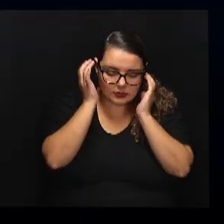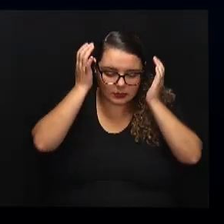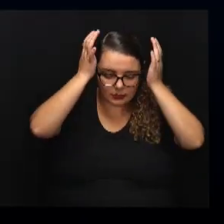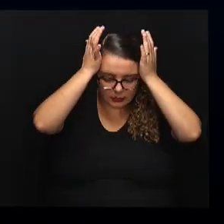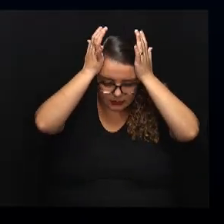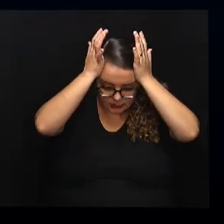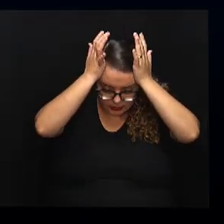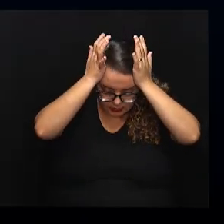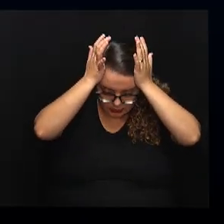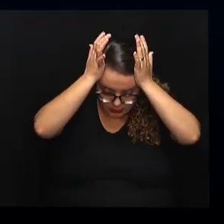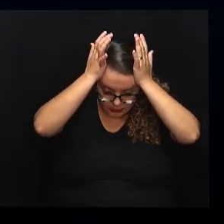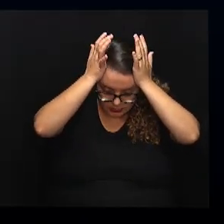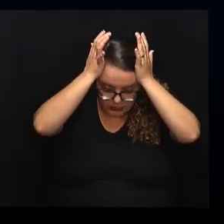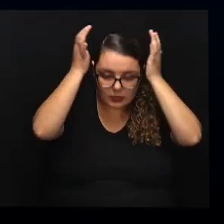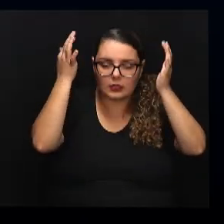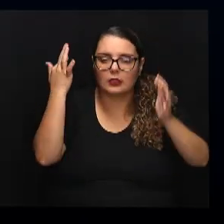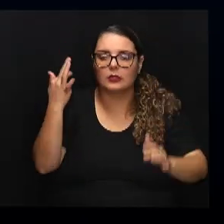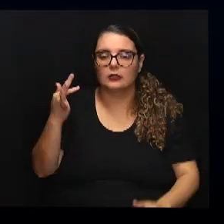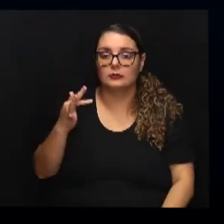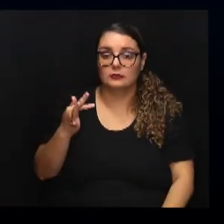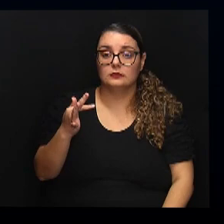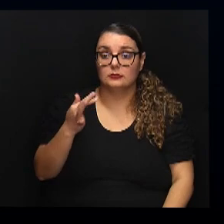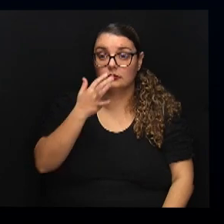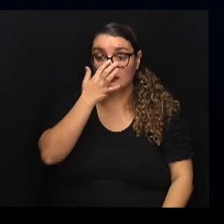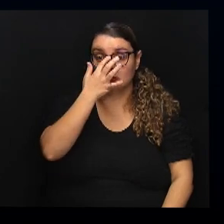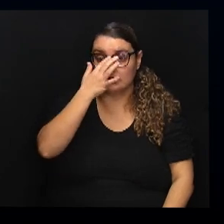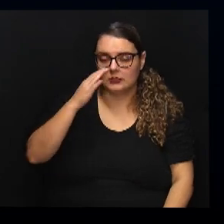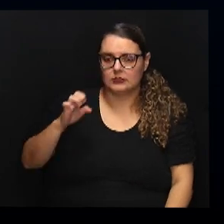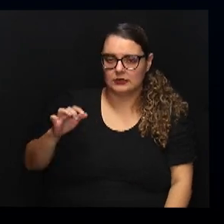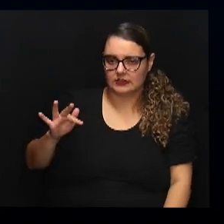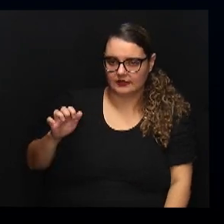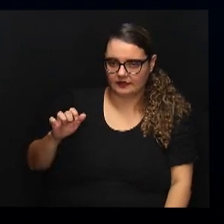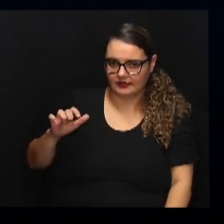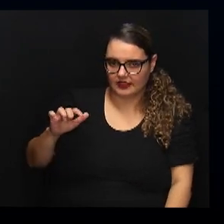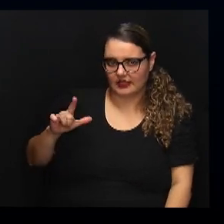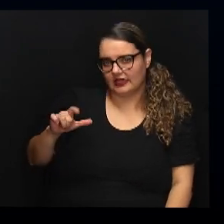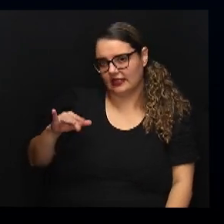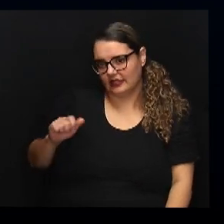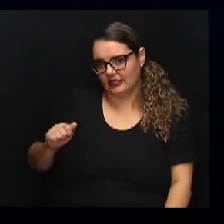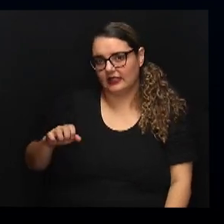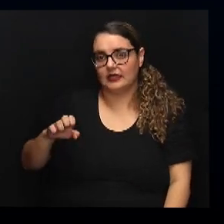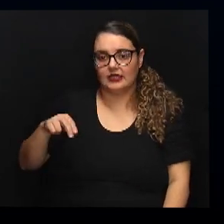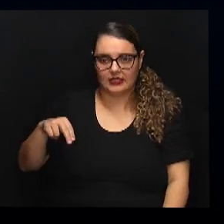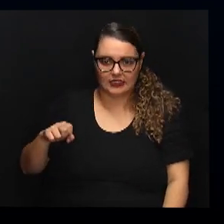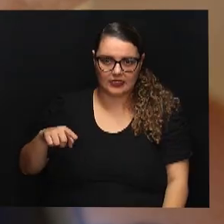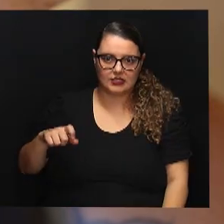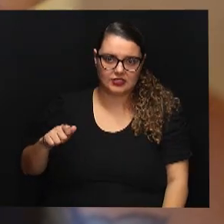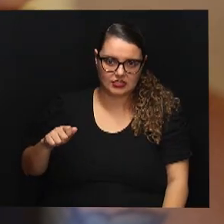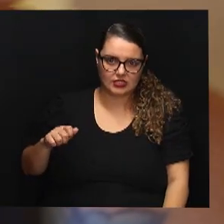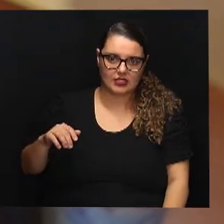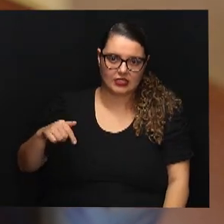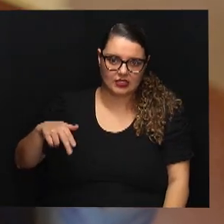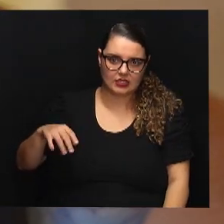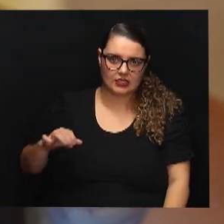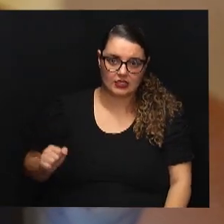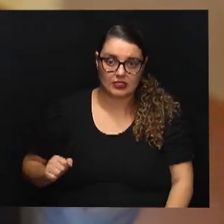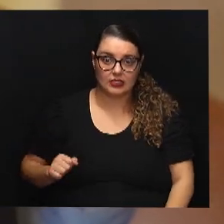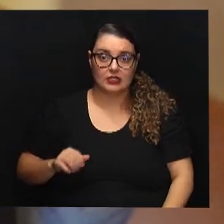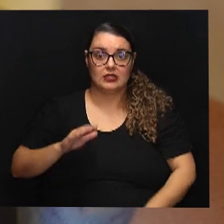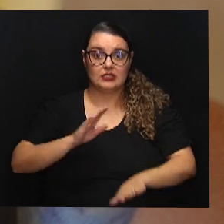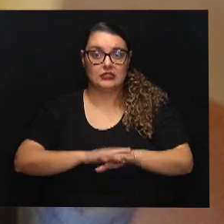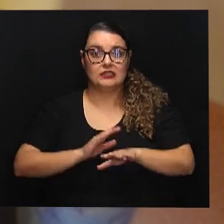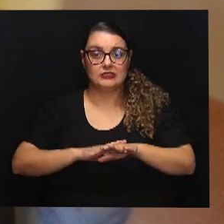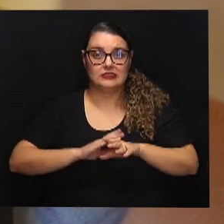ele está bem aqui. Então, muitas pessoas sentem dores aqui e associam com dores de cabeça, cefaleia, enxaqueca. Então, essa é uma